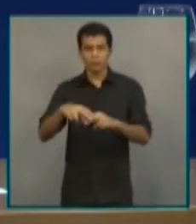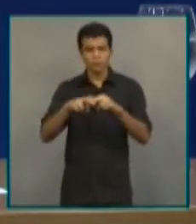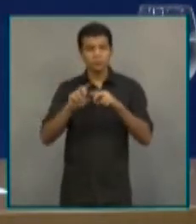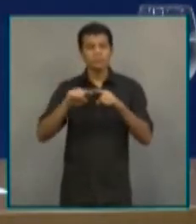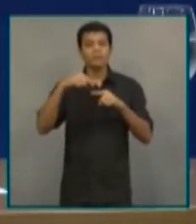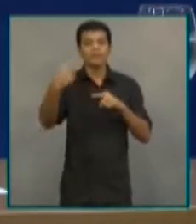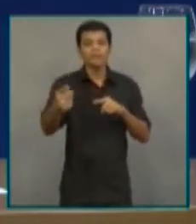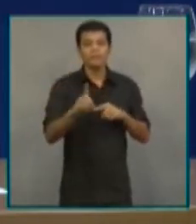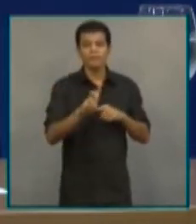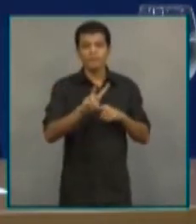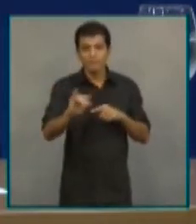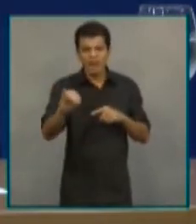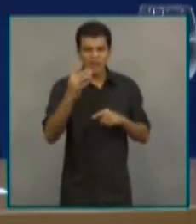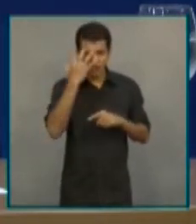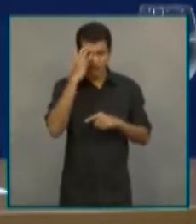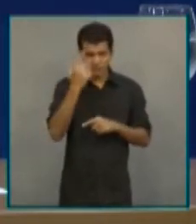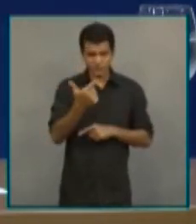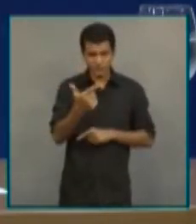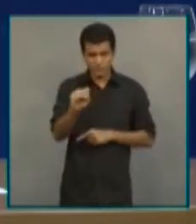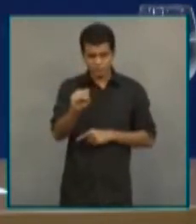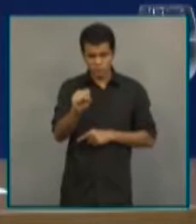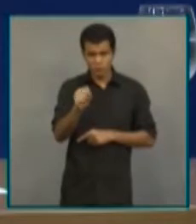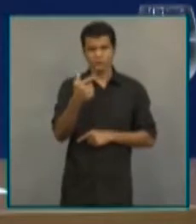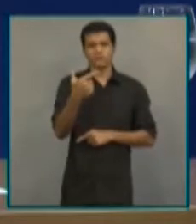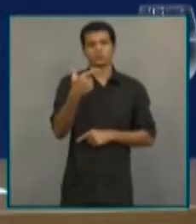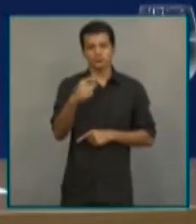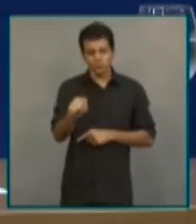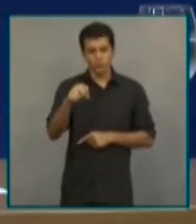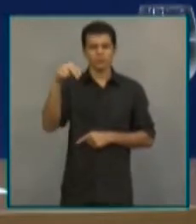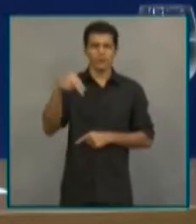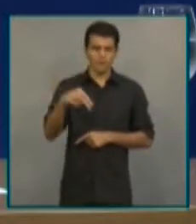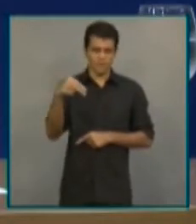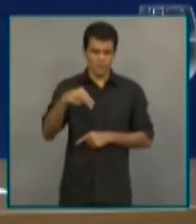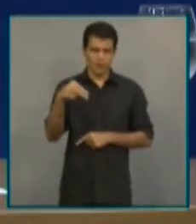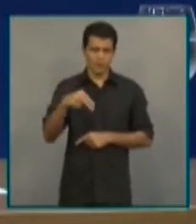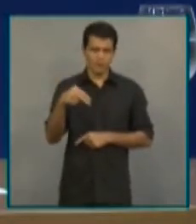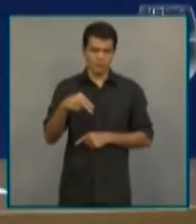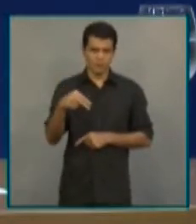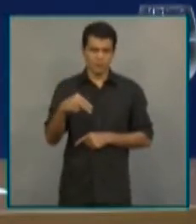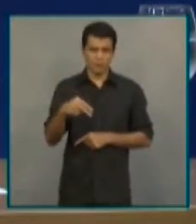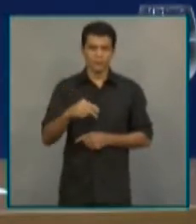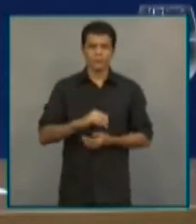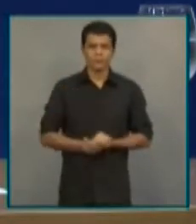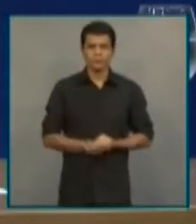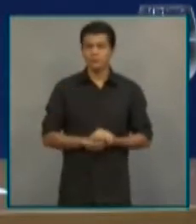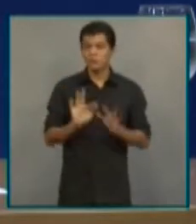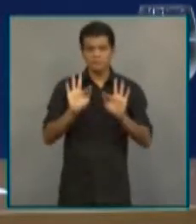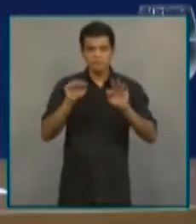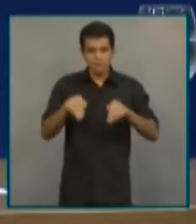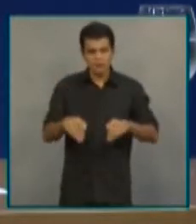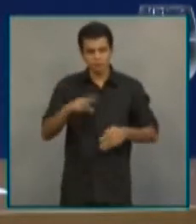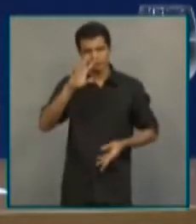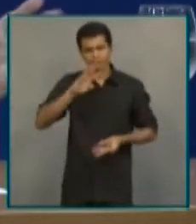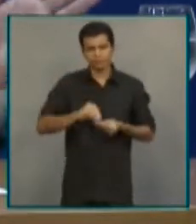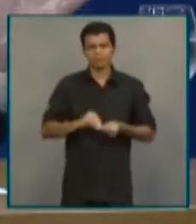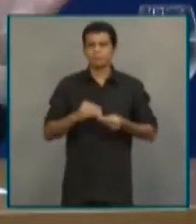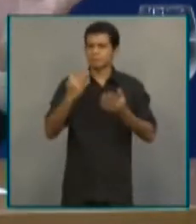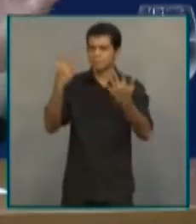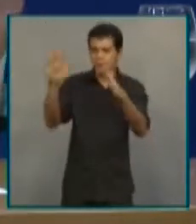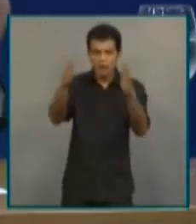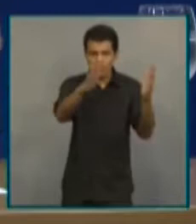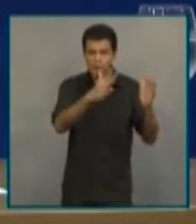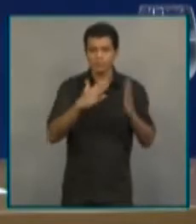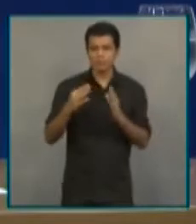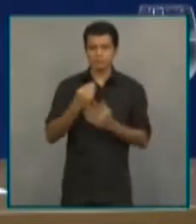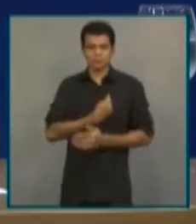28, salvo engano, 28, né? 28. Então, encerro por aqui, agradeço, parabenizo a presença de todos vocês e desejo